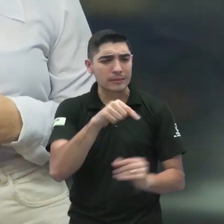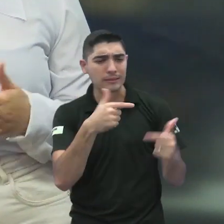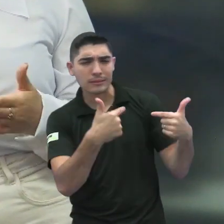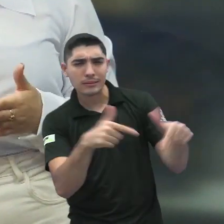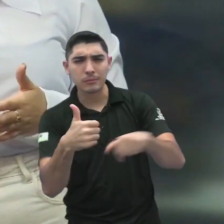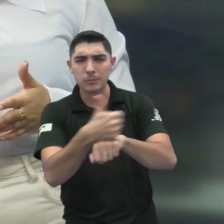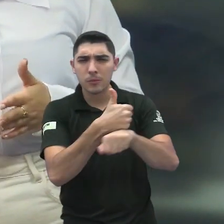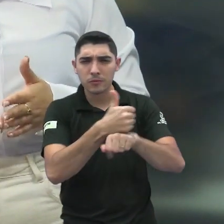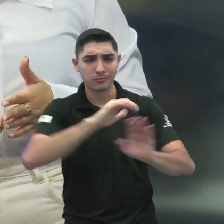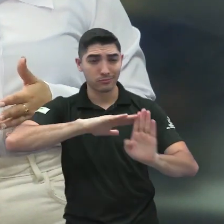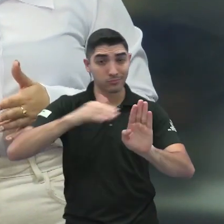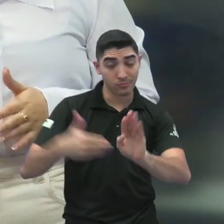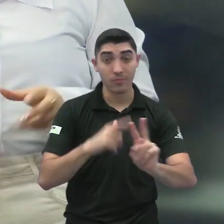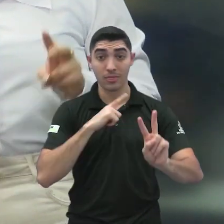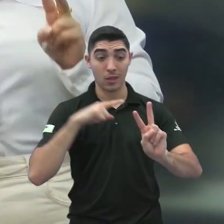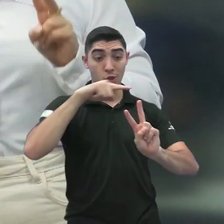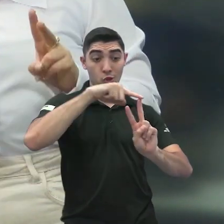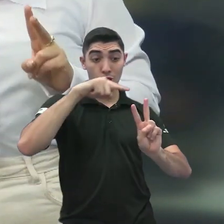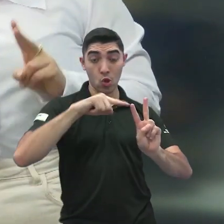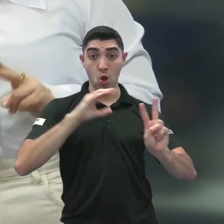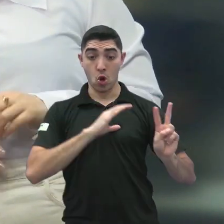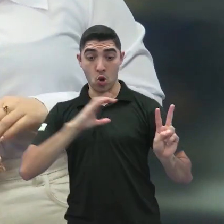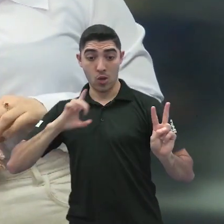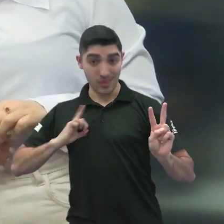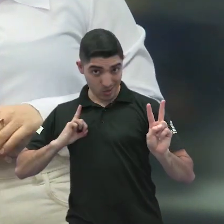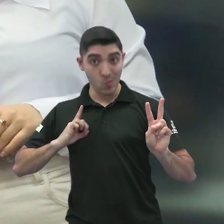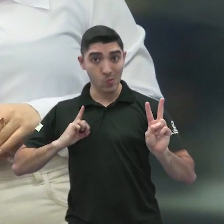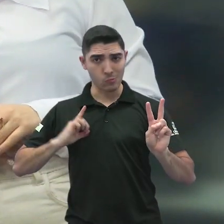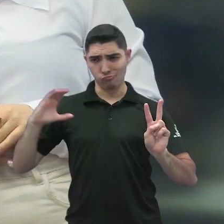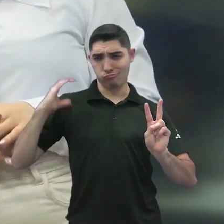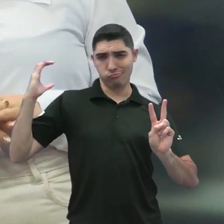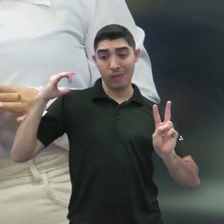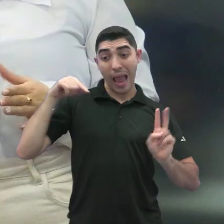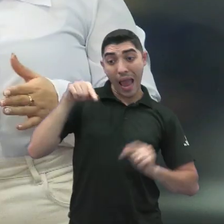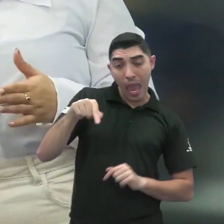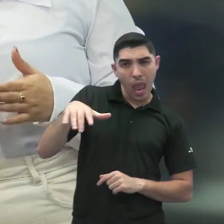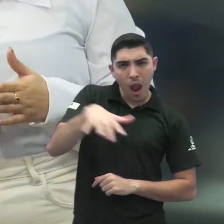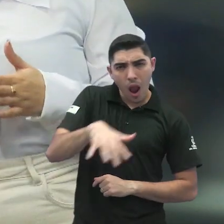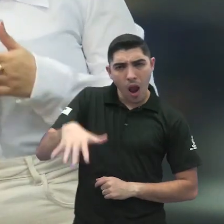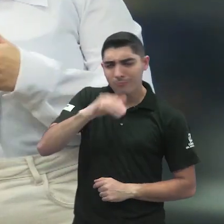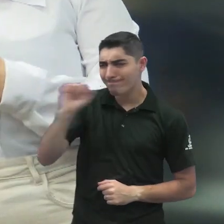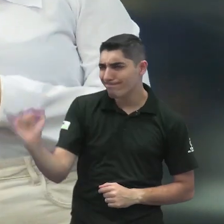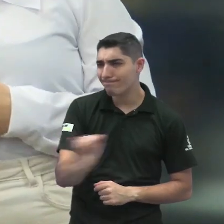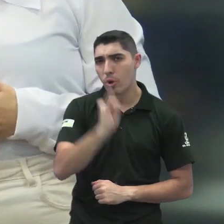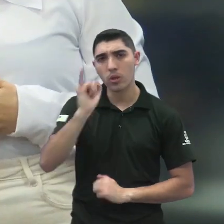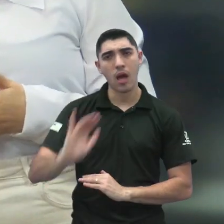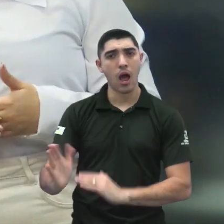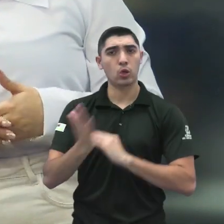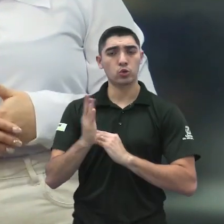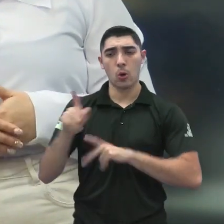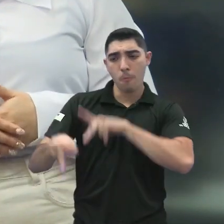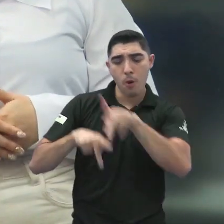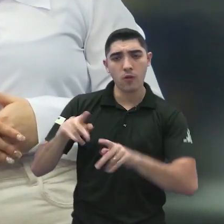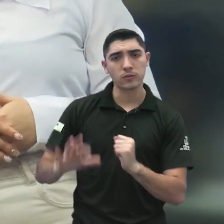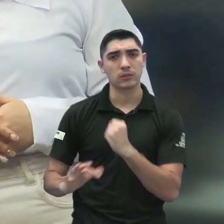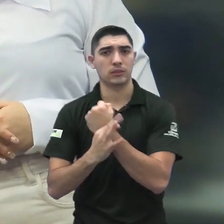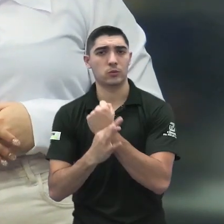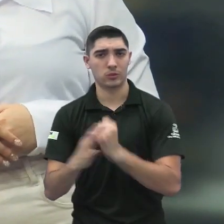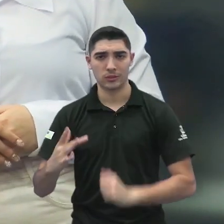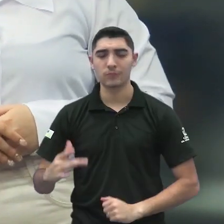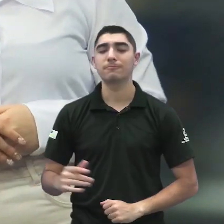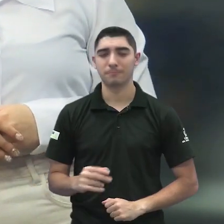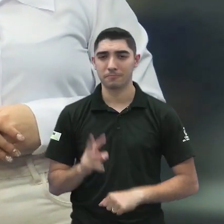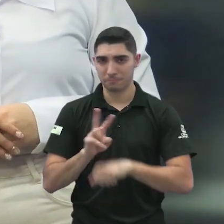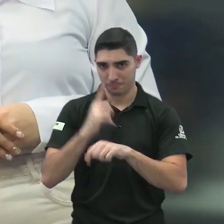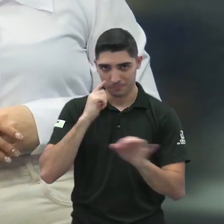os bastidores dos trabalhos de 2 profissionais coordenadores de áreas que são fundamentais para a nossa defesa